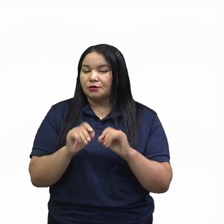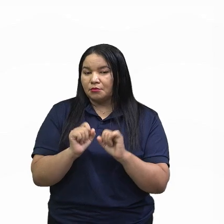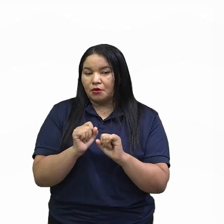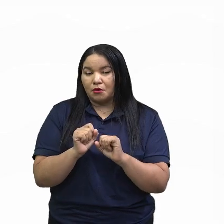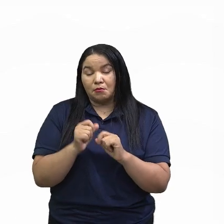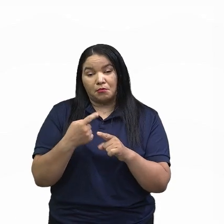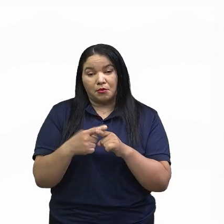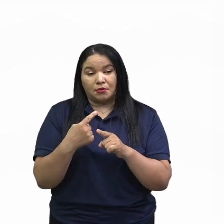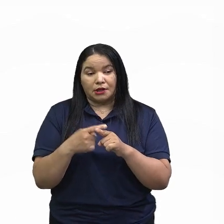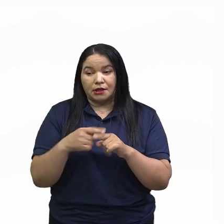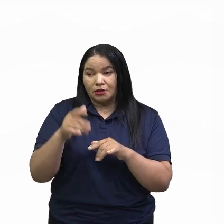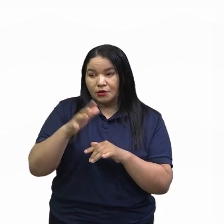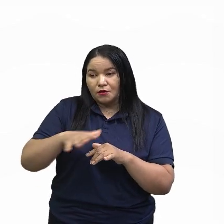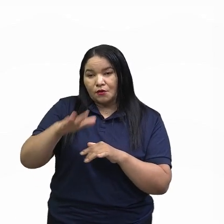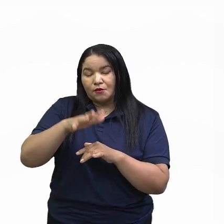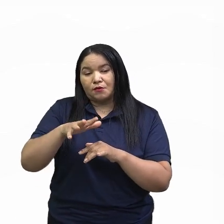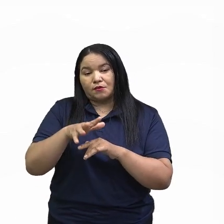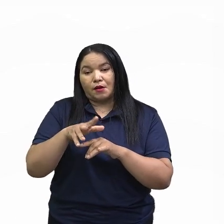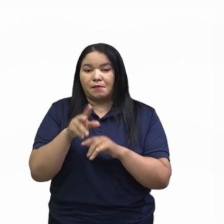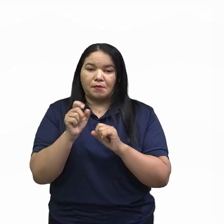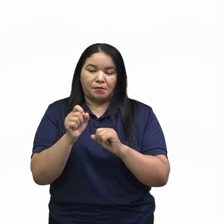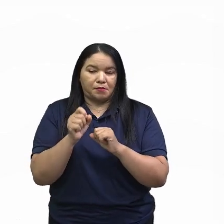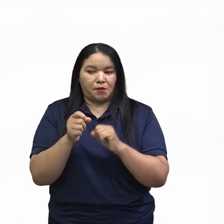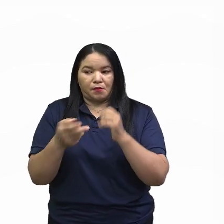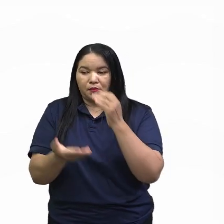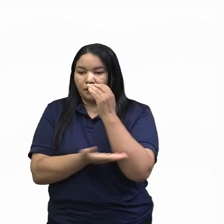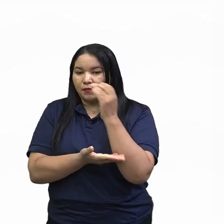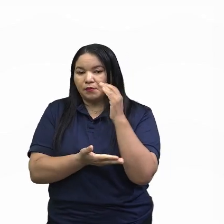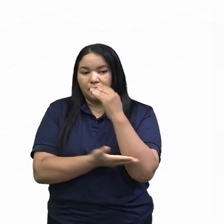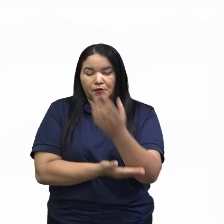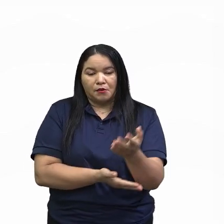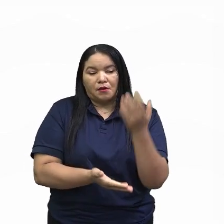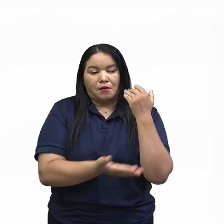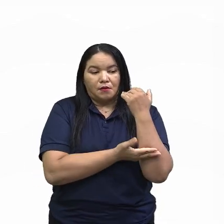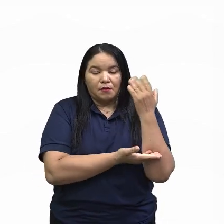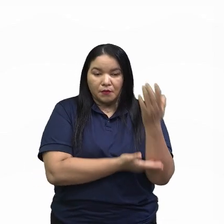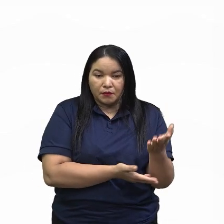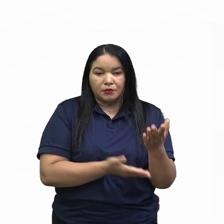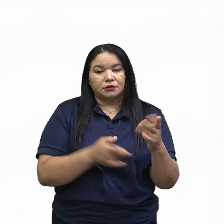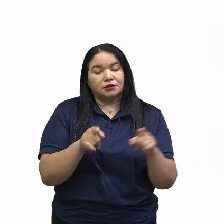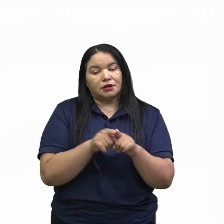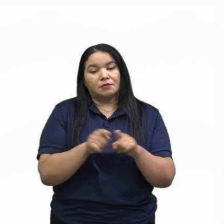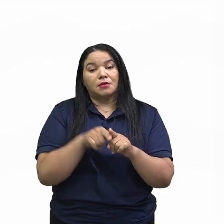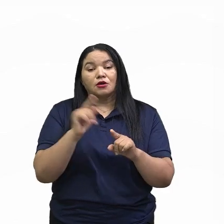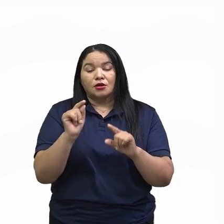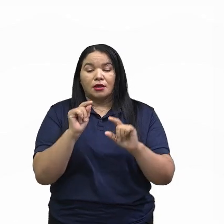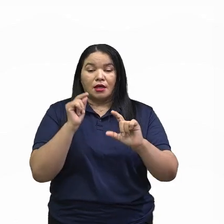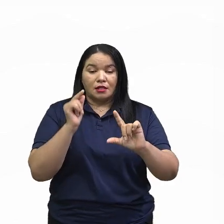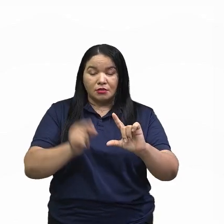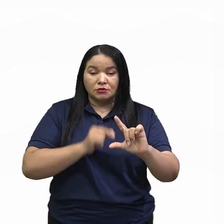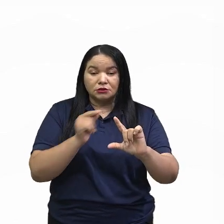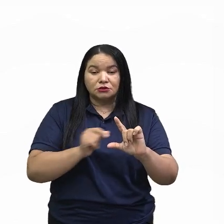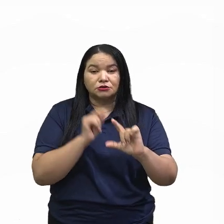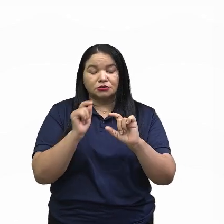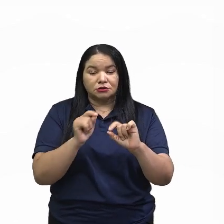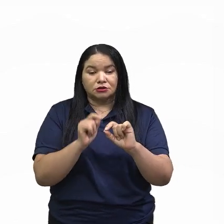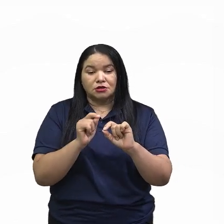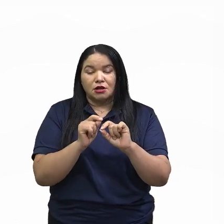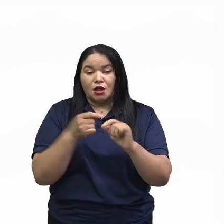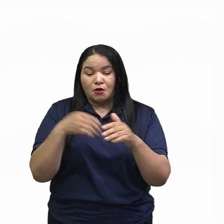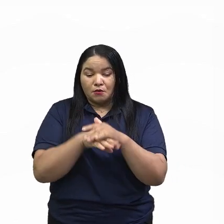áreas desmatadas. Existe ainda a dificuldade logística de armazenar os seus